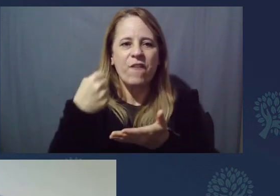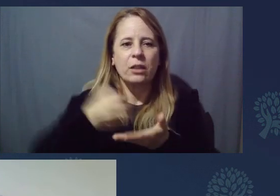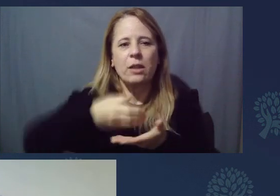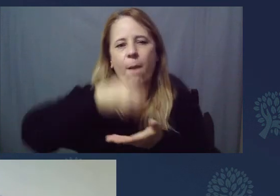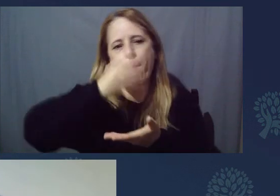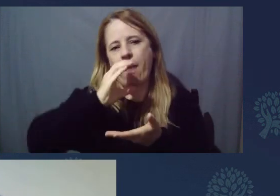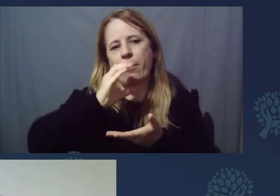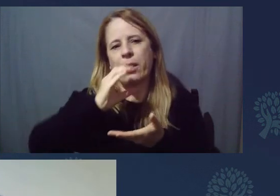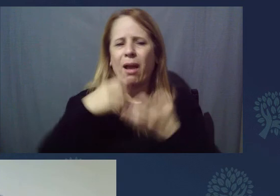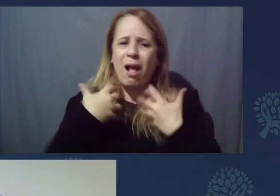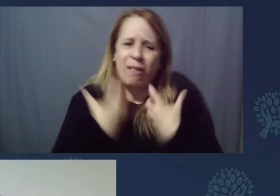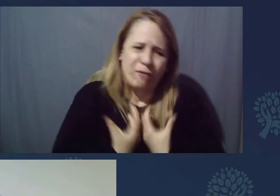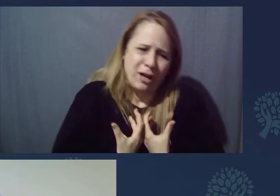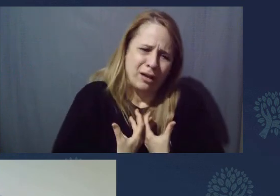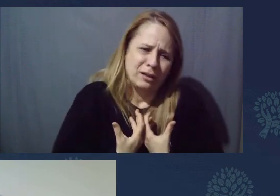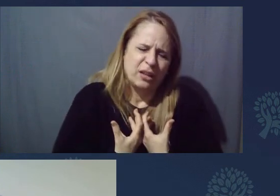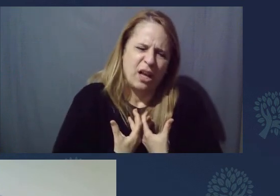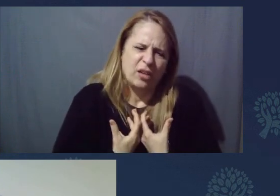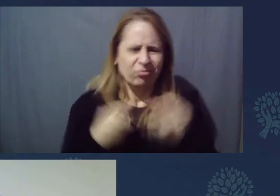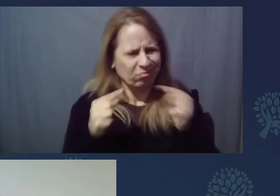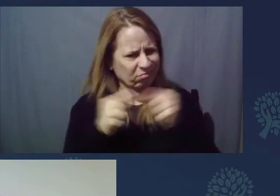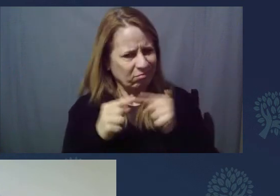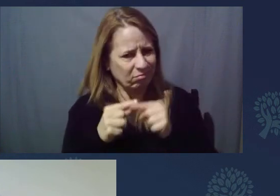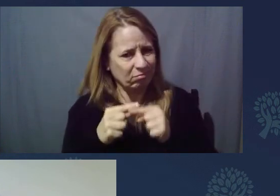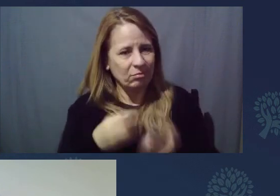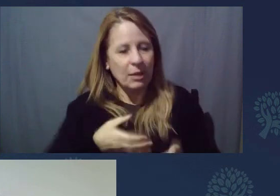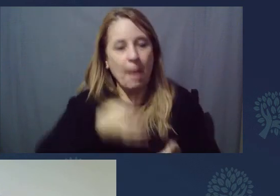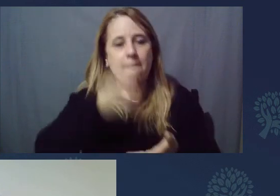alguma associação entre a bebida alcoólica e a asma?